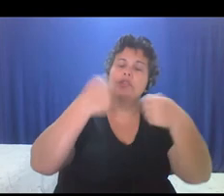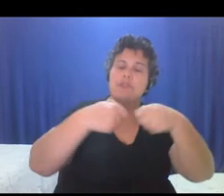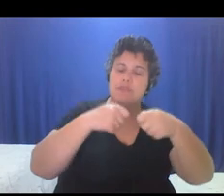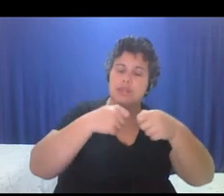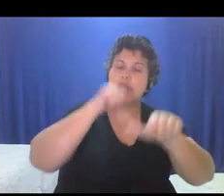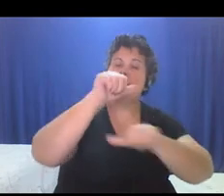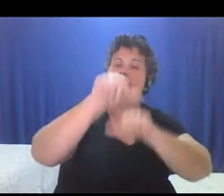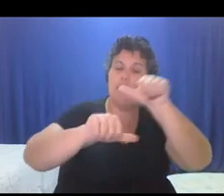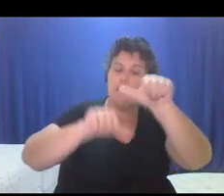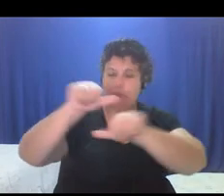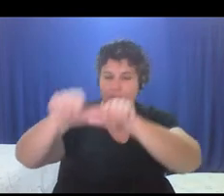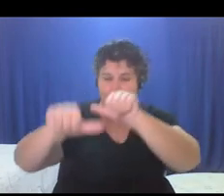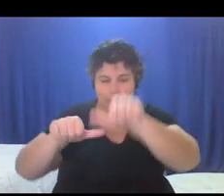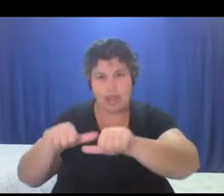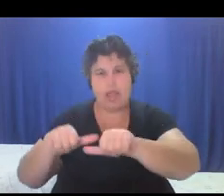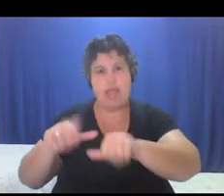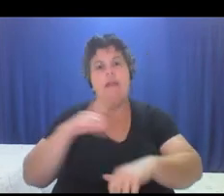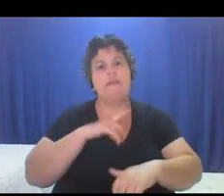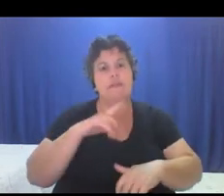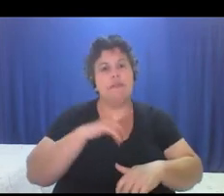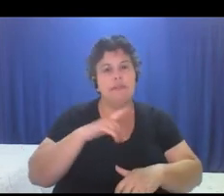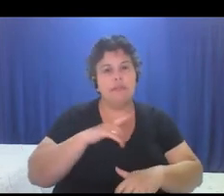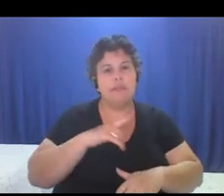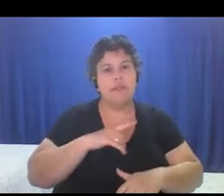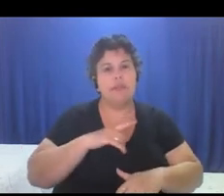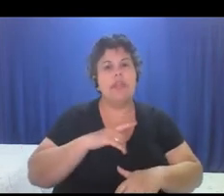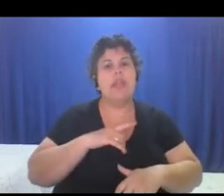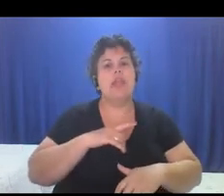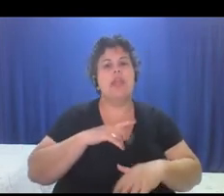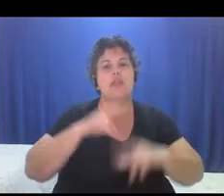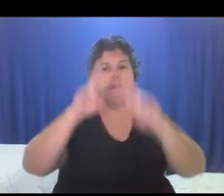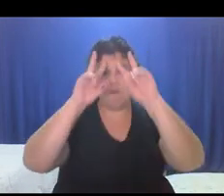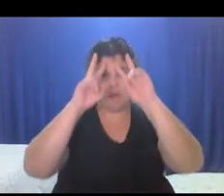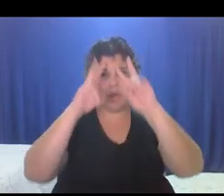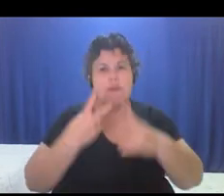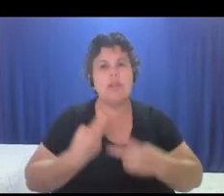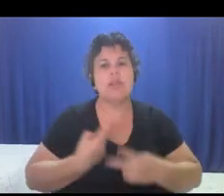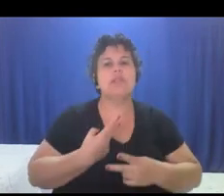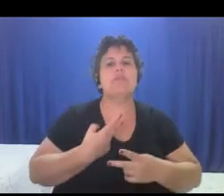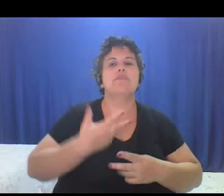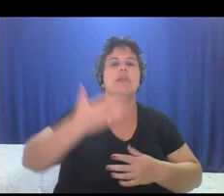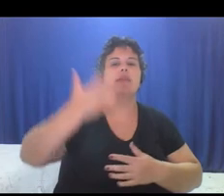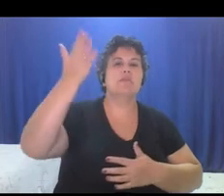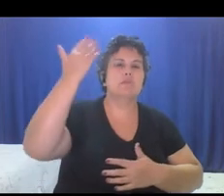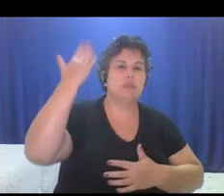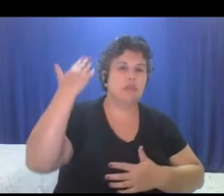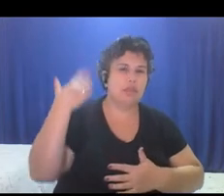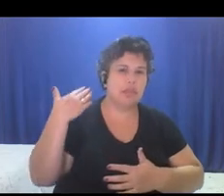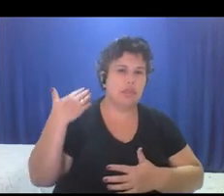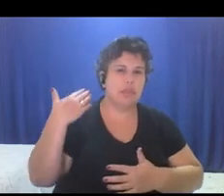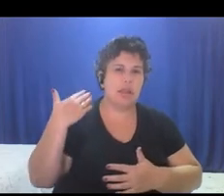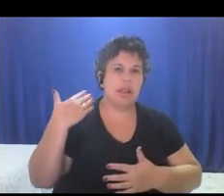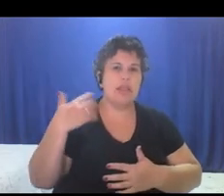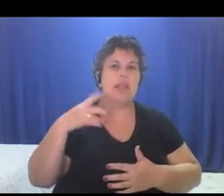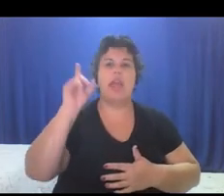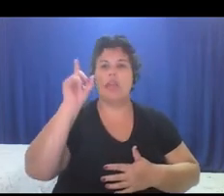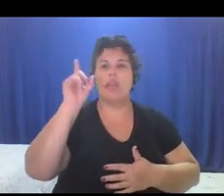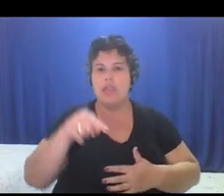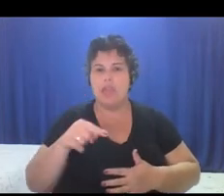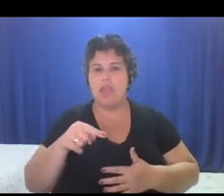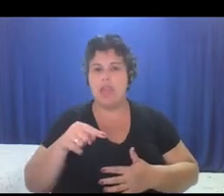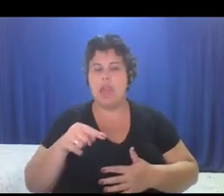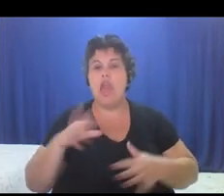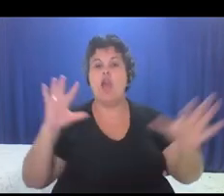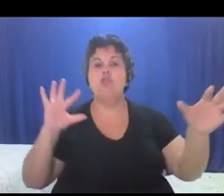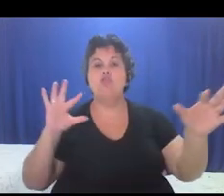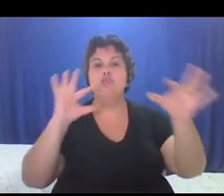né? Então, ter a gratidão também por como nós chegamos aqui, que é casar essas culturas, casar essas